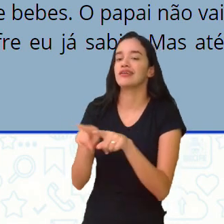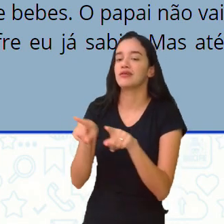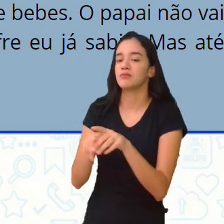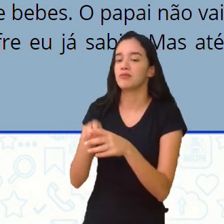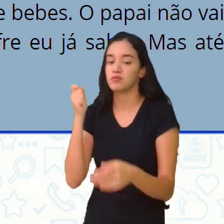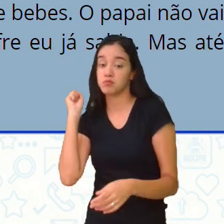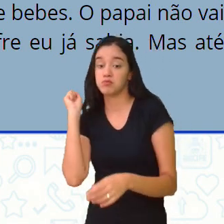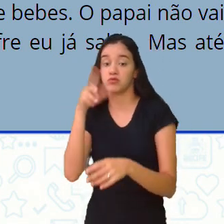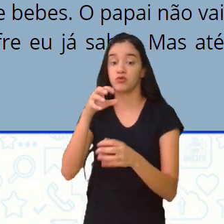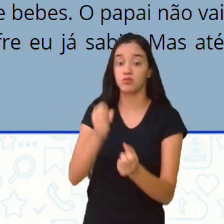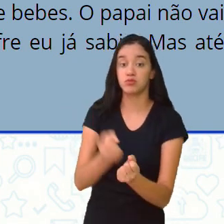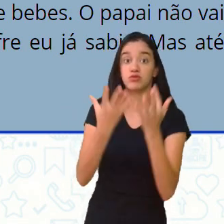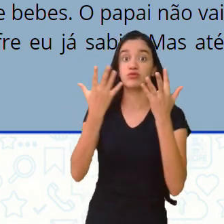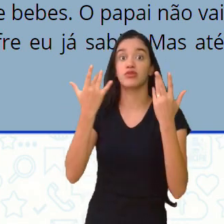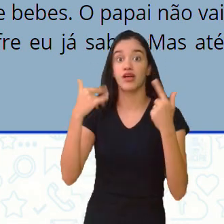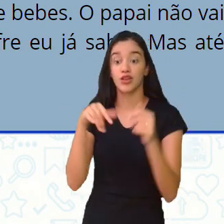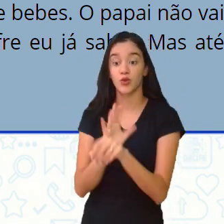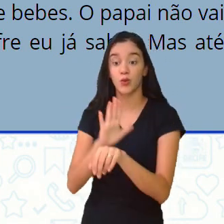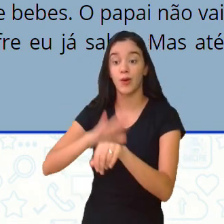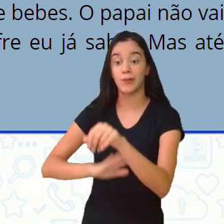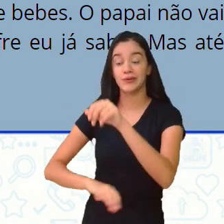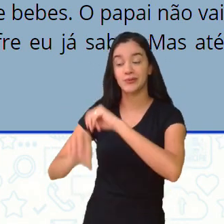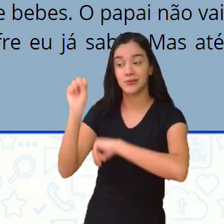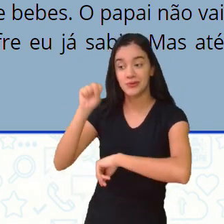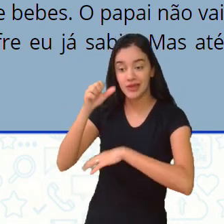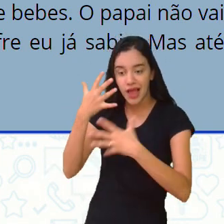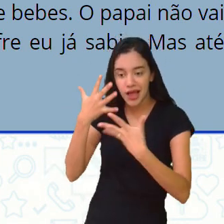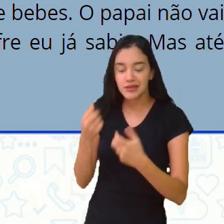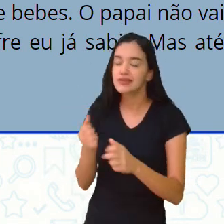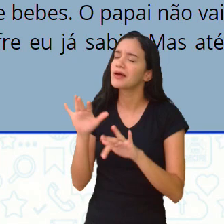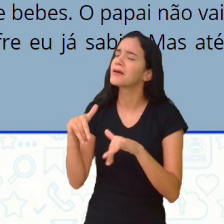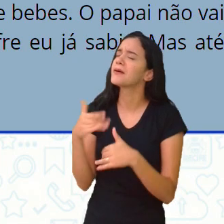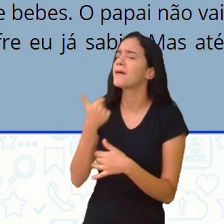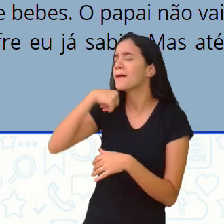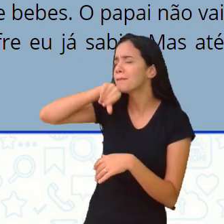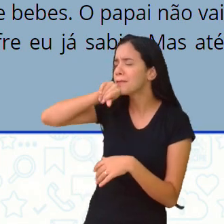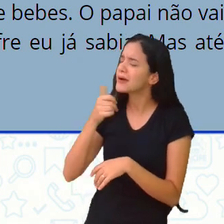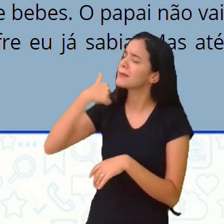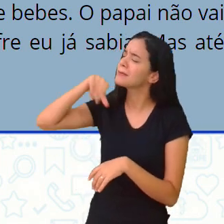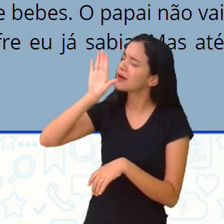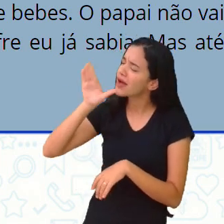do sim. Eu aceito. Mãe,